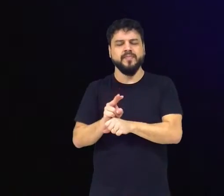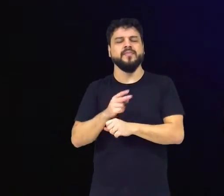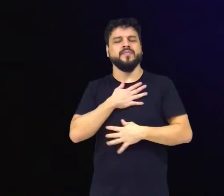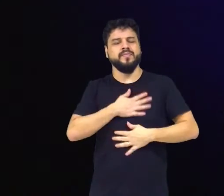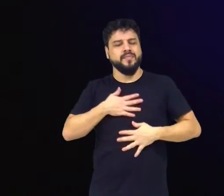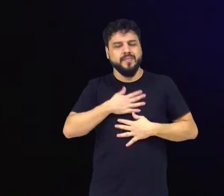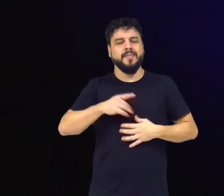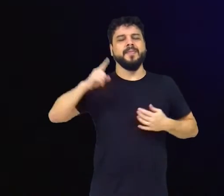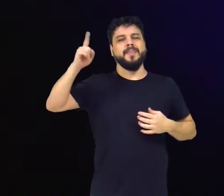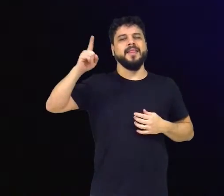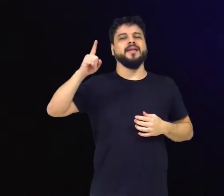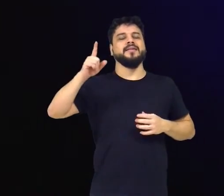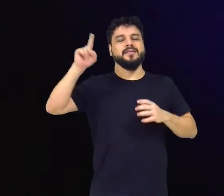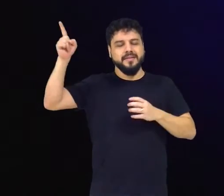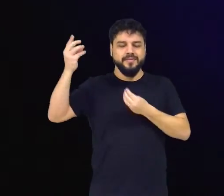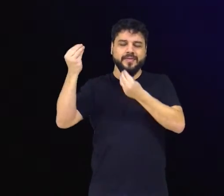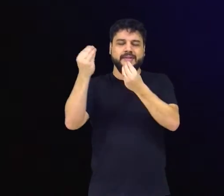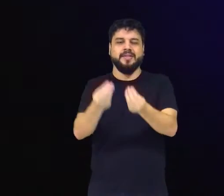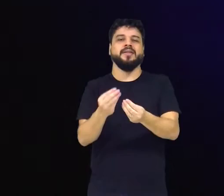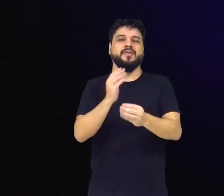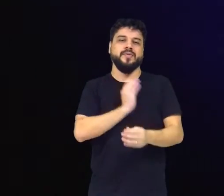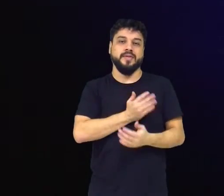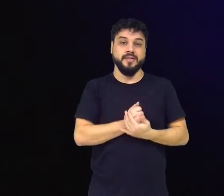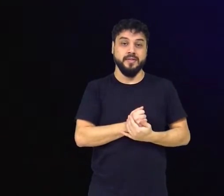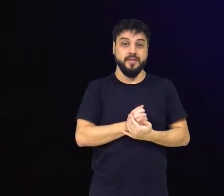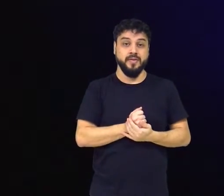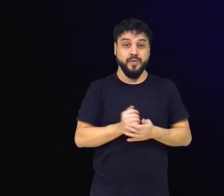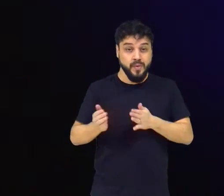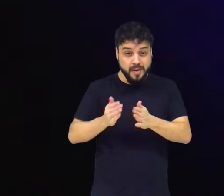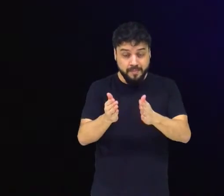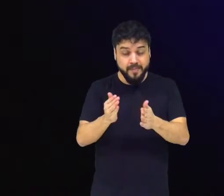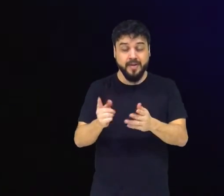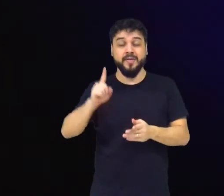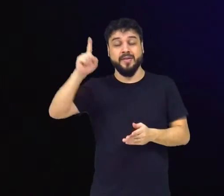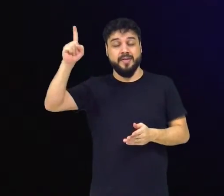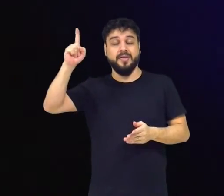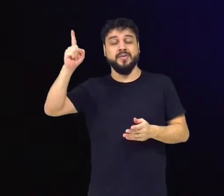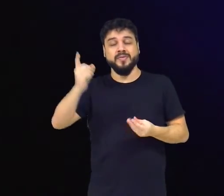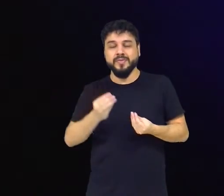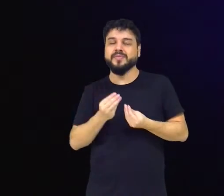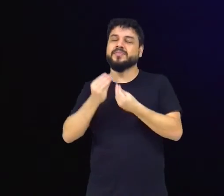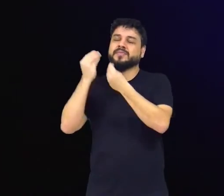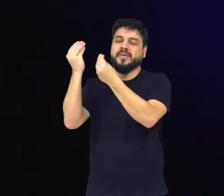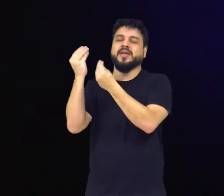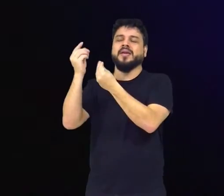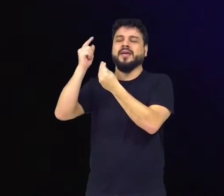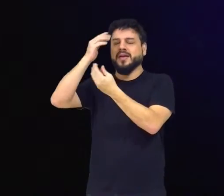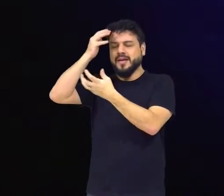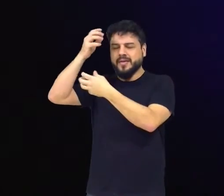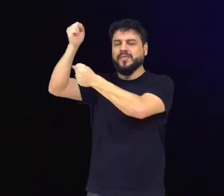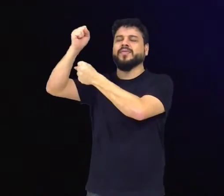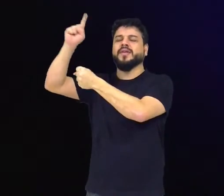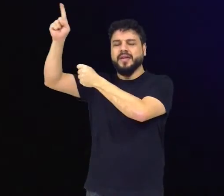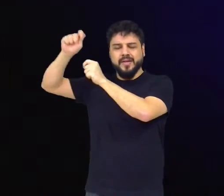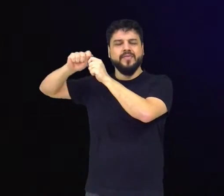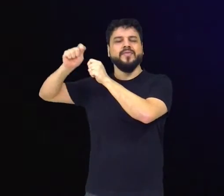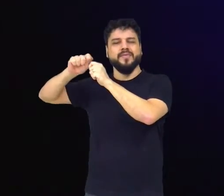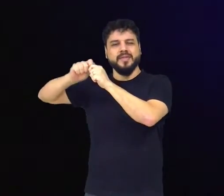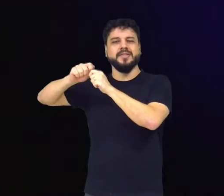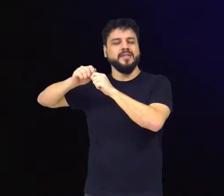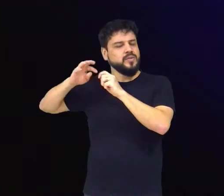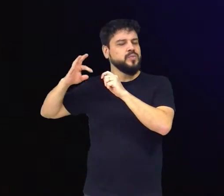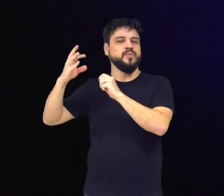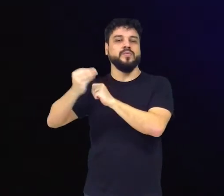coração. Entrega o teu caminho ao Senhor. Confia nele e ele o fará. Ele fará sobressair